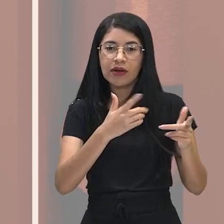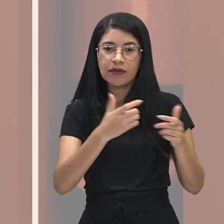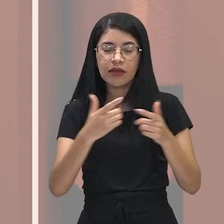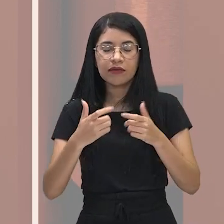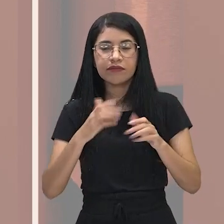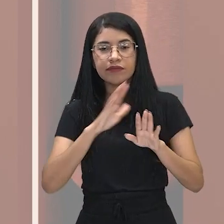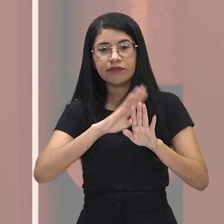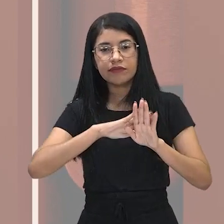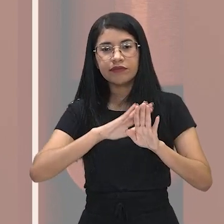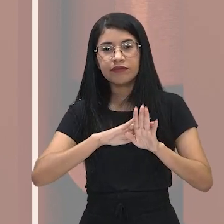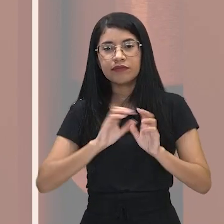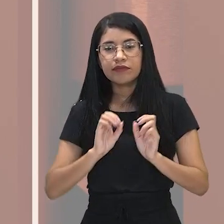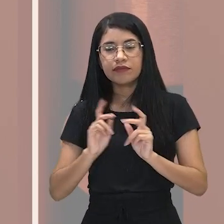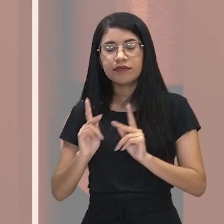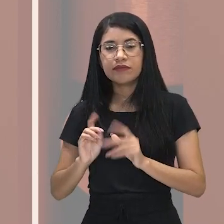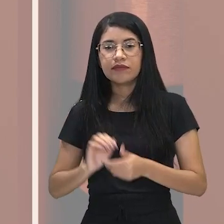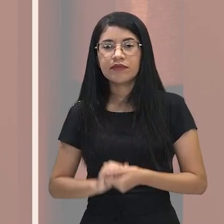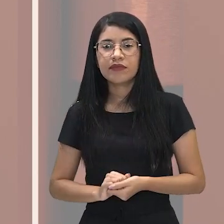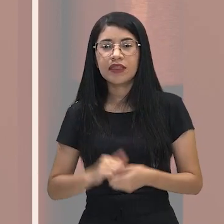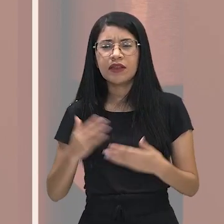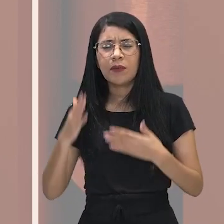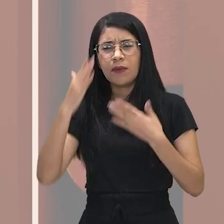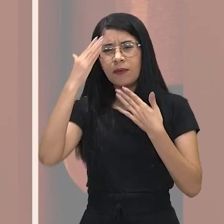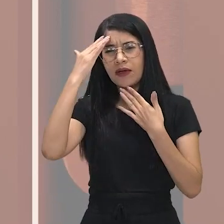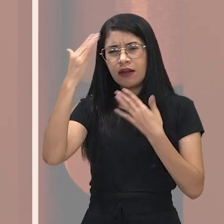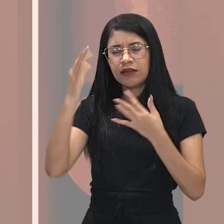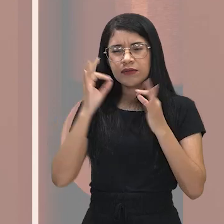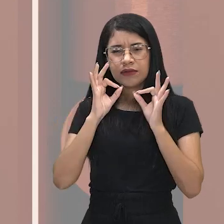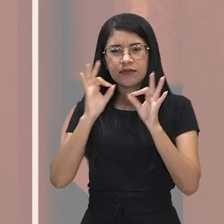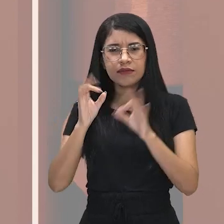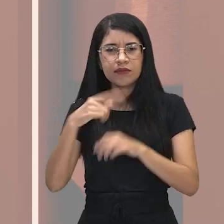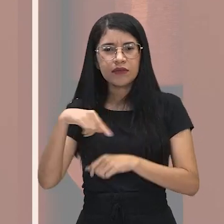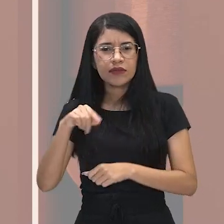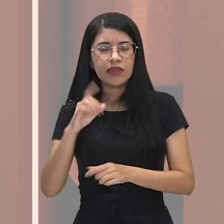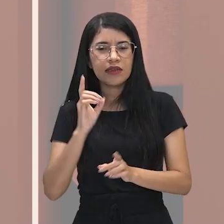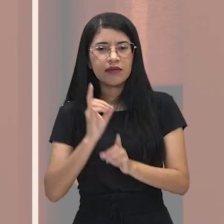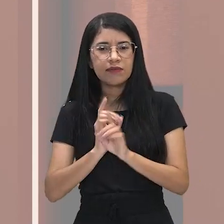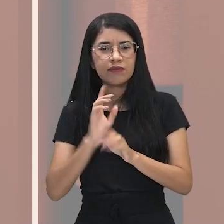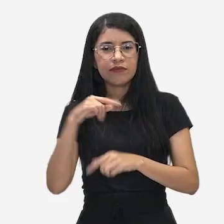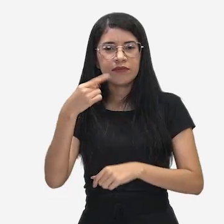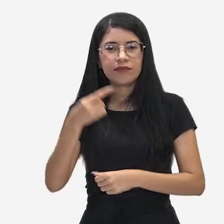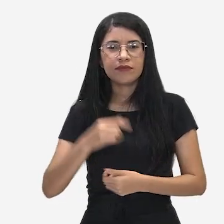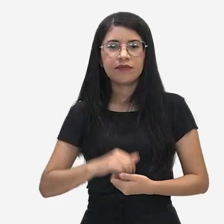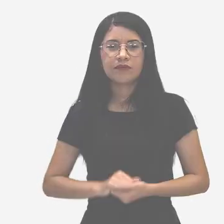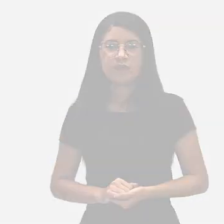Fria. Beleza, galerinha? Então eu agradeço muito a atenção de vocês e a gente encerra por aqui.